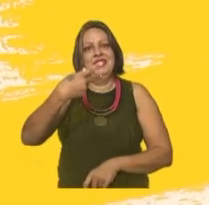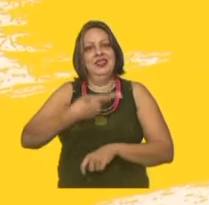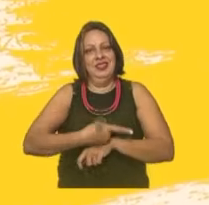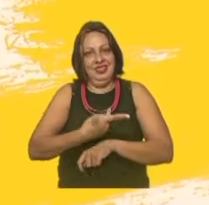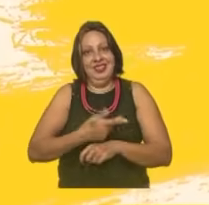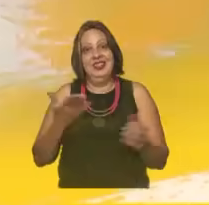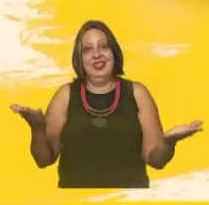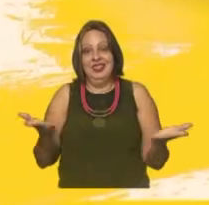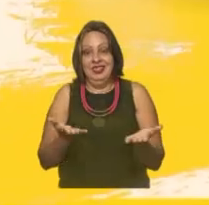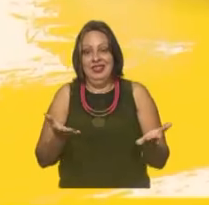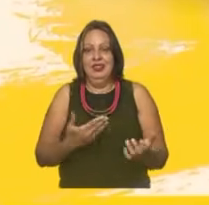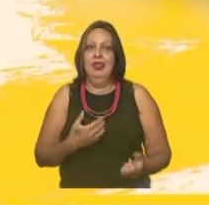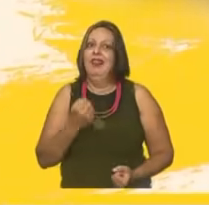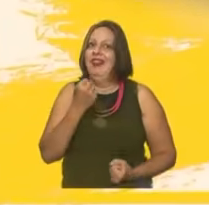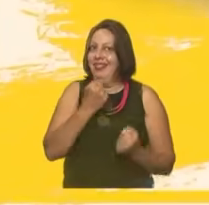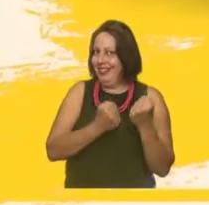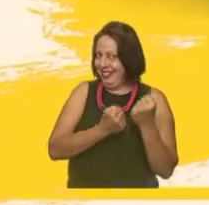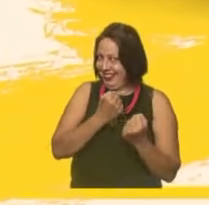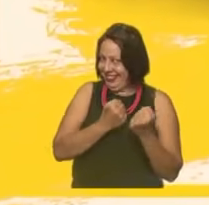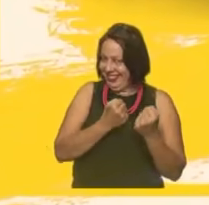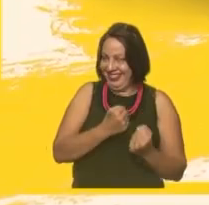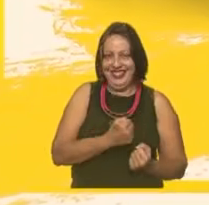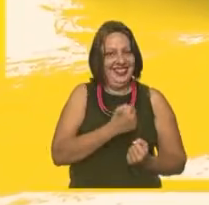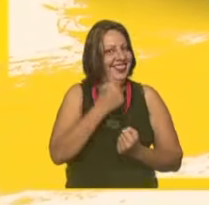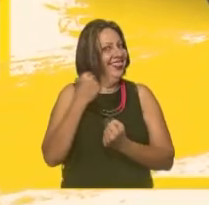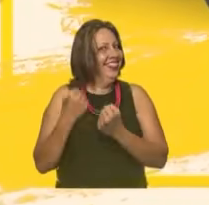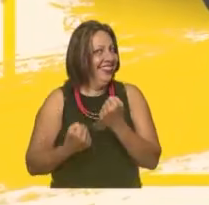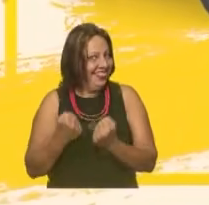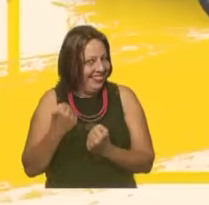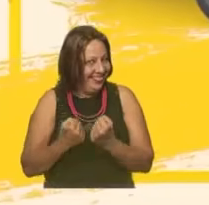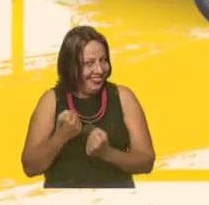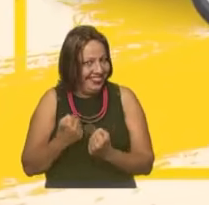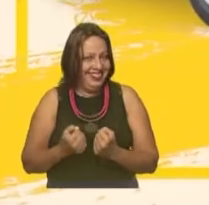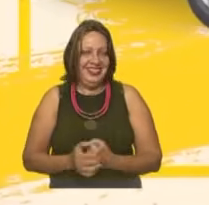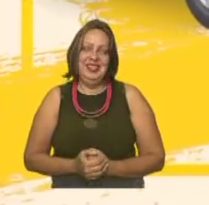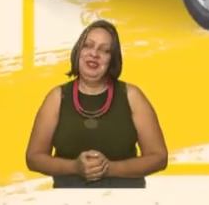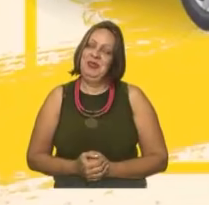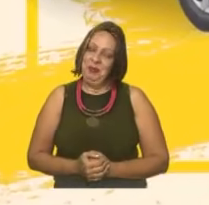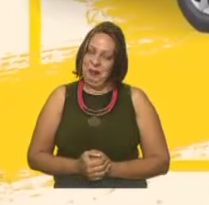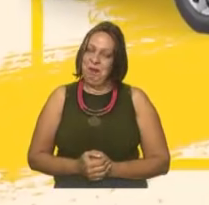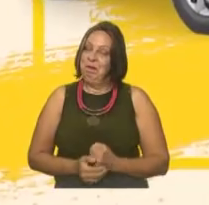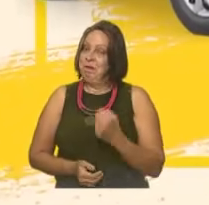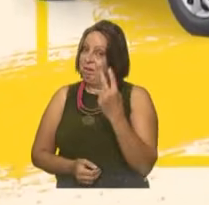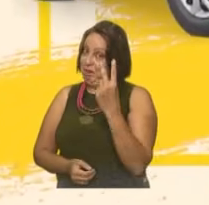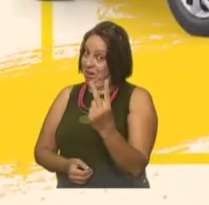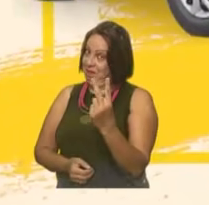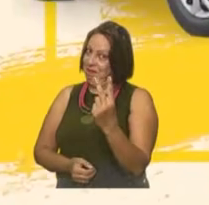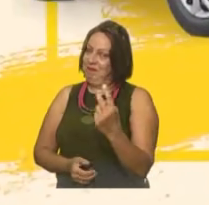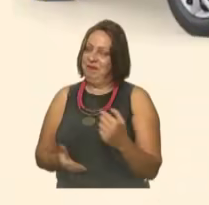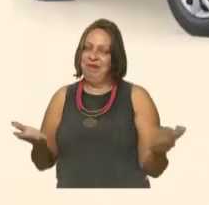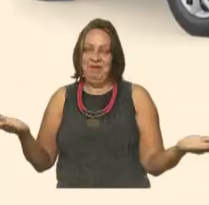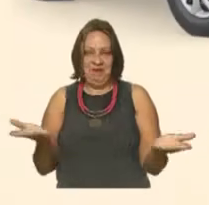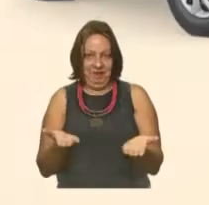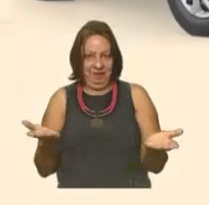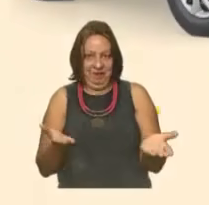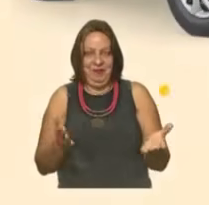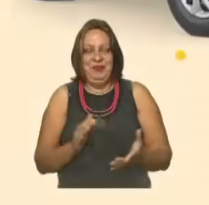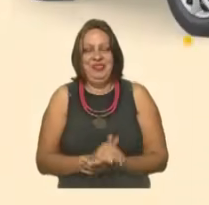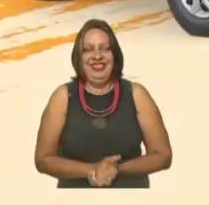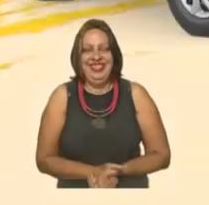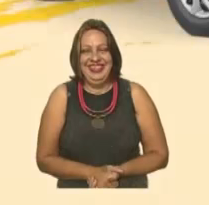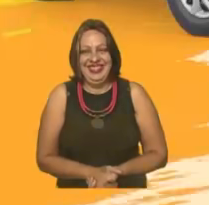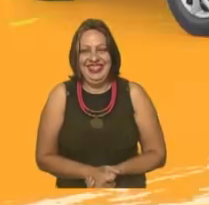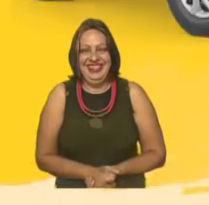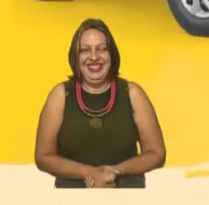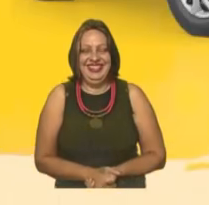prêmio de hoje tem um Fiat Mobi e um Renault Kwid. Um Mobi e um Renault Kwid agora no quarto